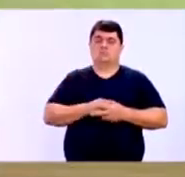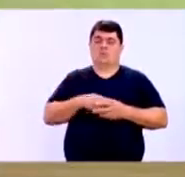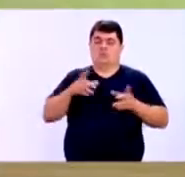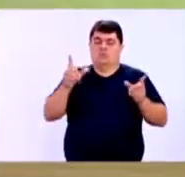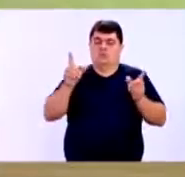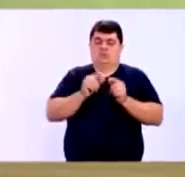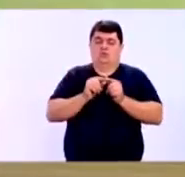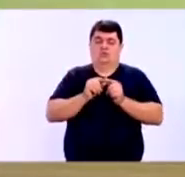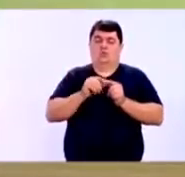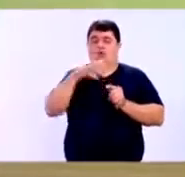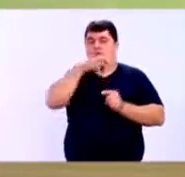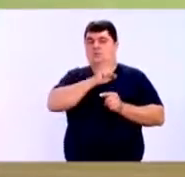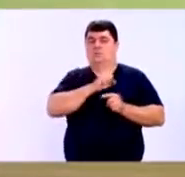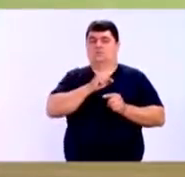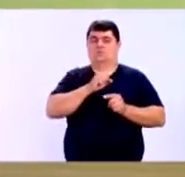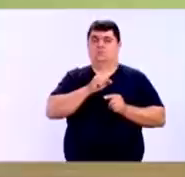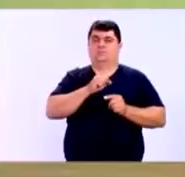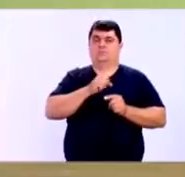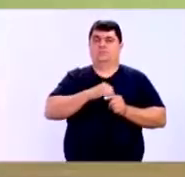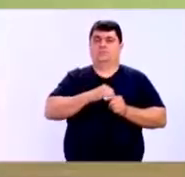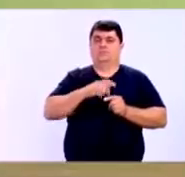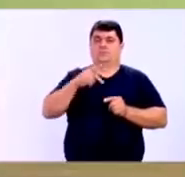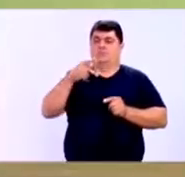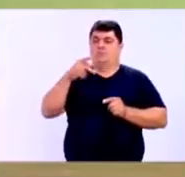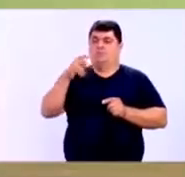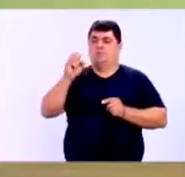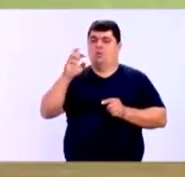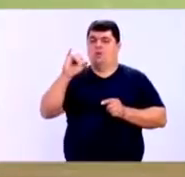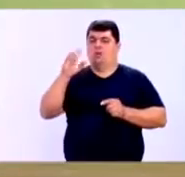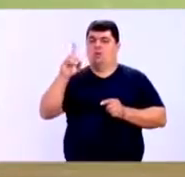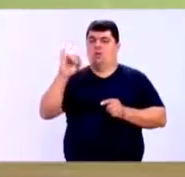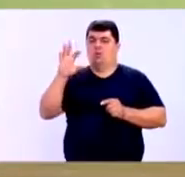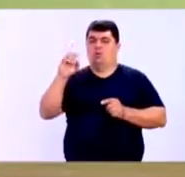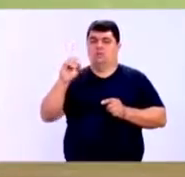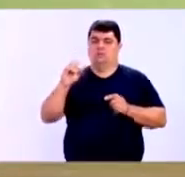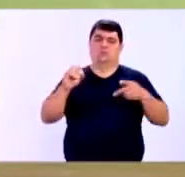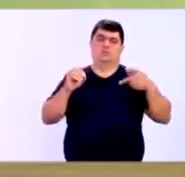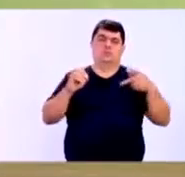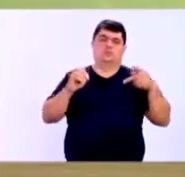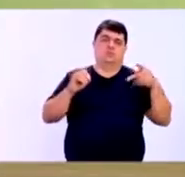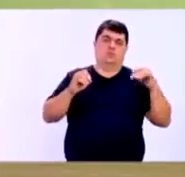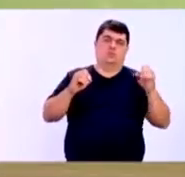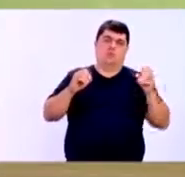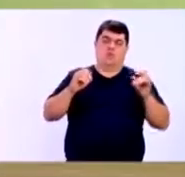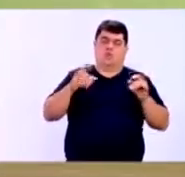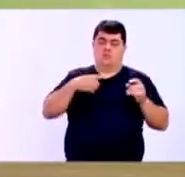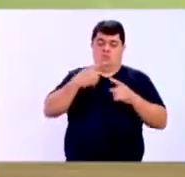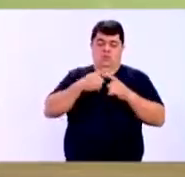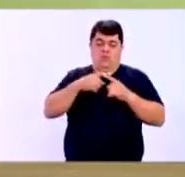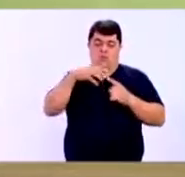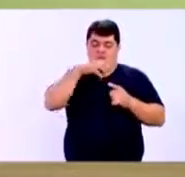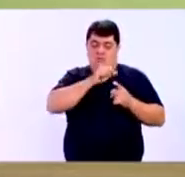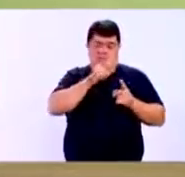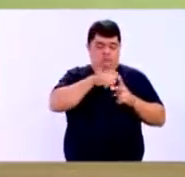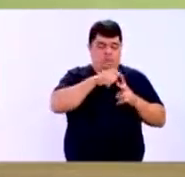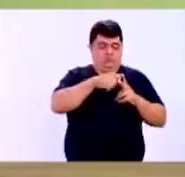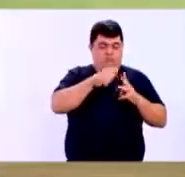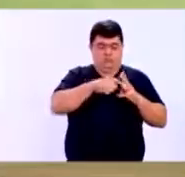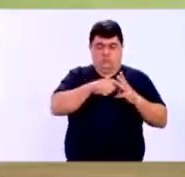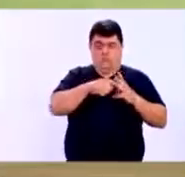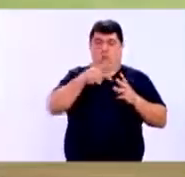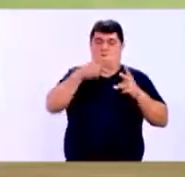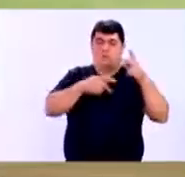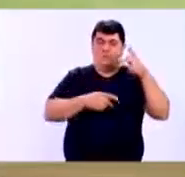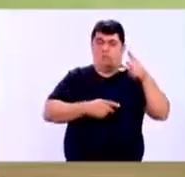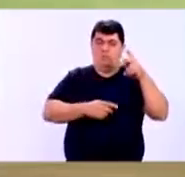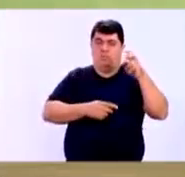sintetizar qual é a diferença, né? Inventário periódico é aquele que é feito em um determinado período. Inventário permanente é